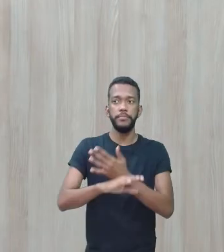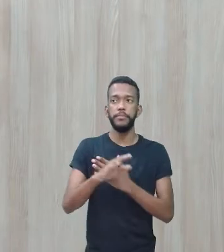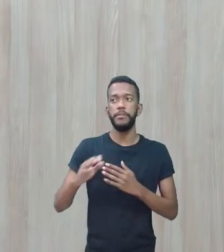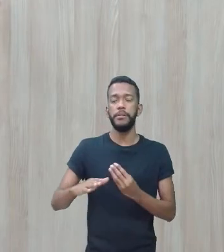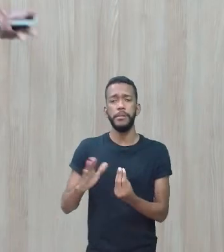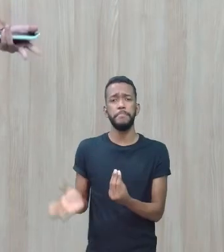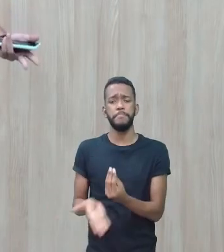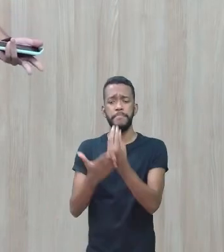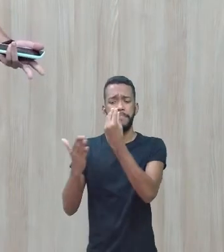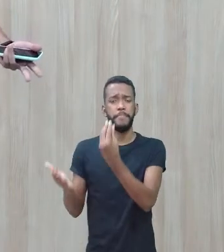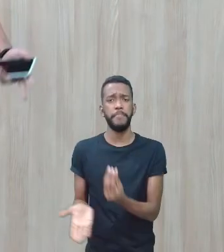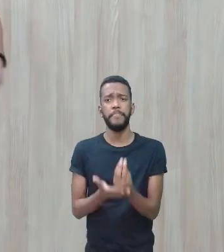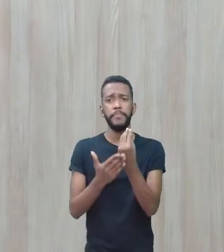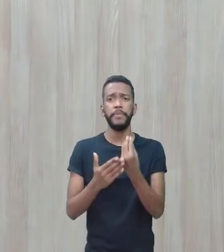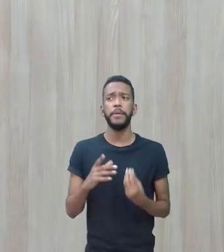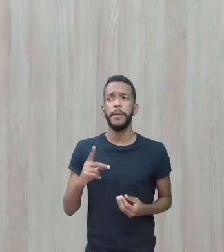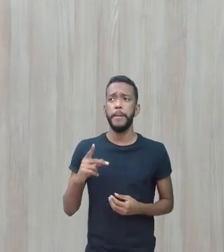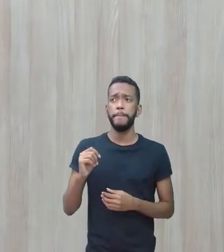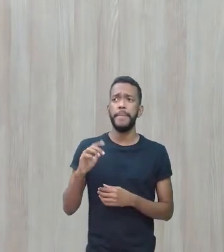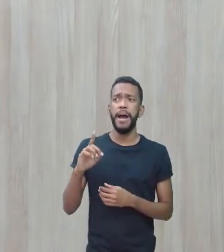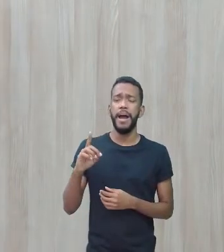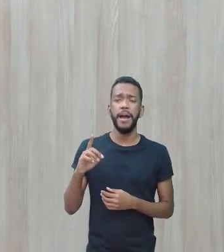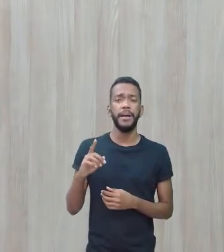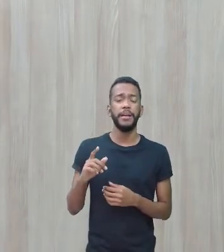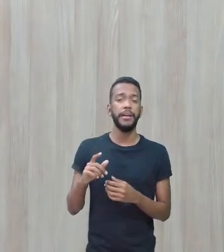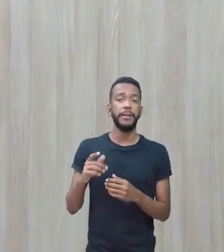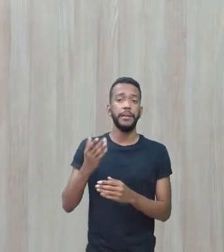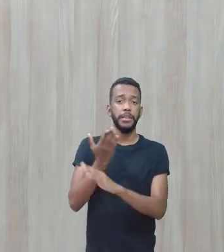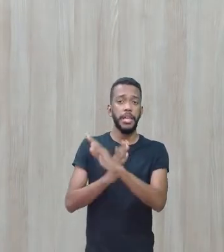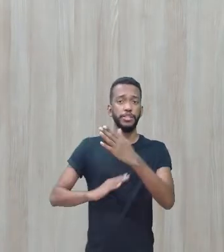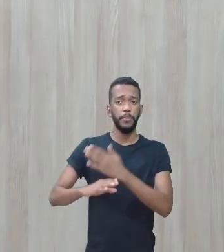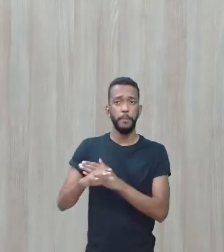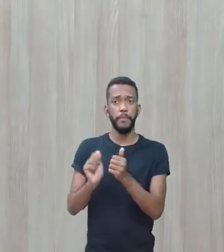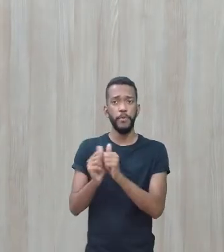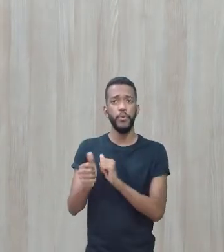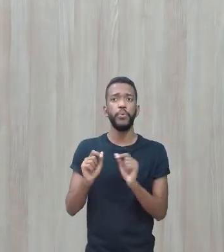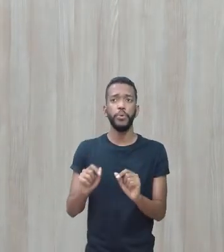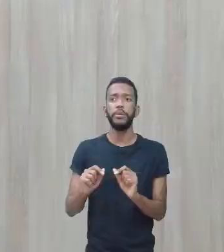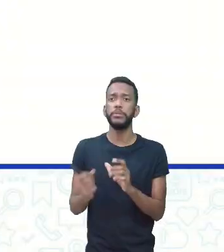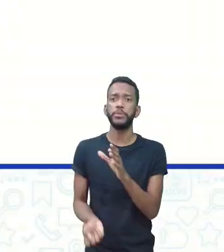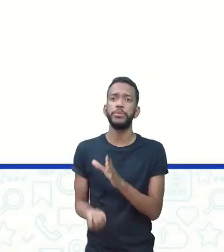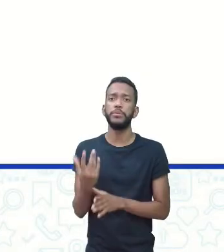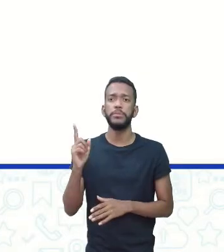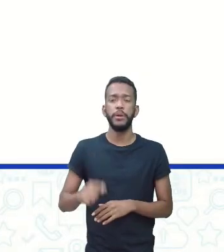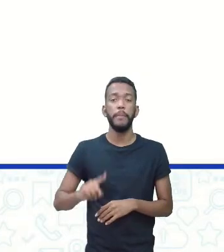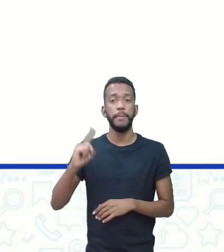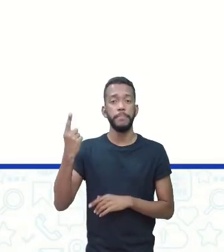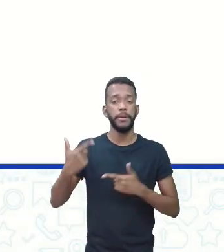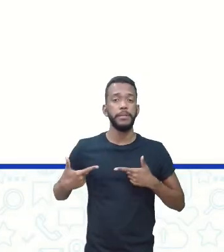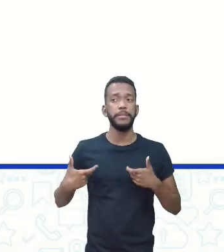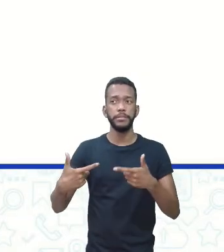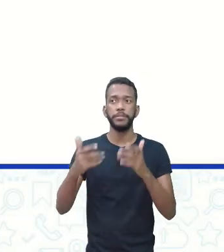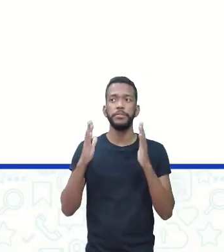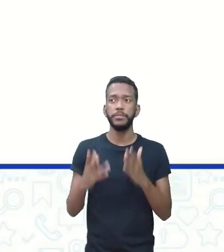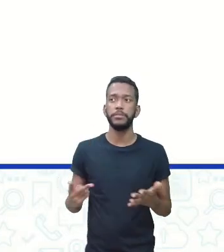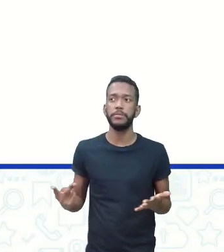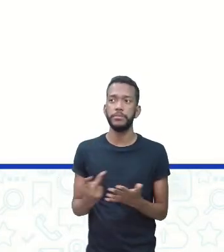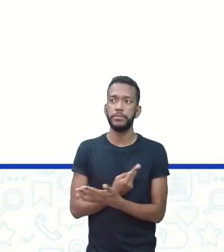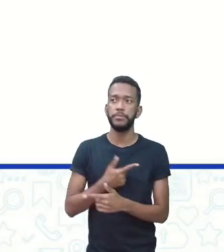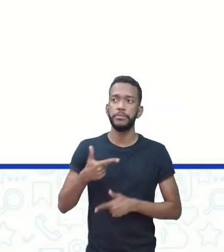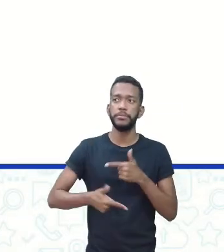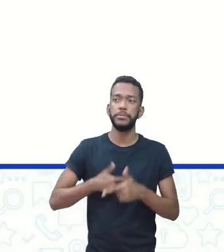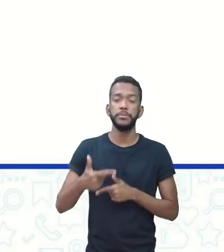não sei nem o que é o paradesporto, nem como é que ele surgiu, né? E aí ele surge após a Primeira Guerra Mundial como ferramenta